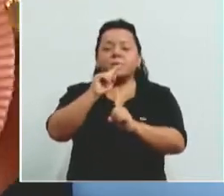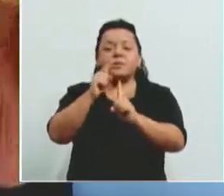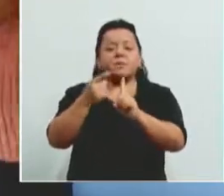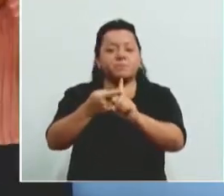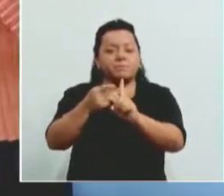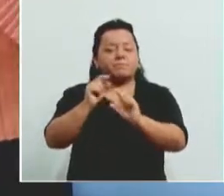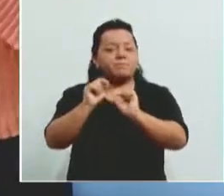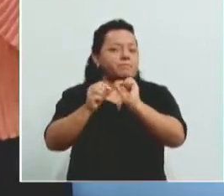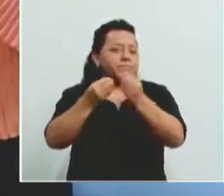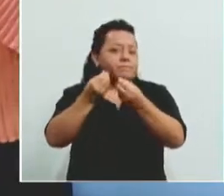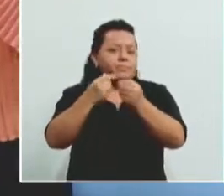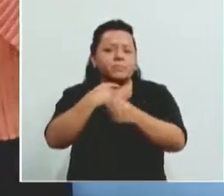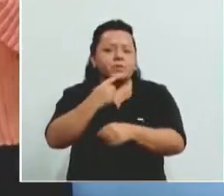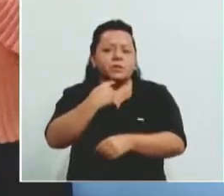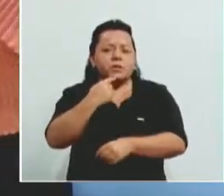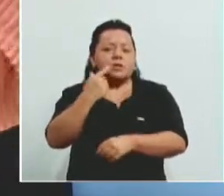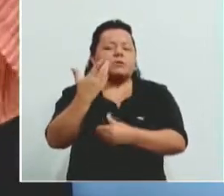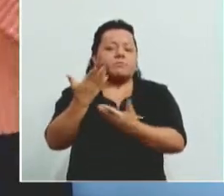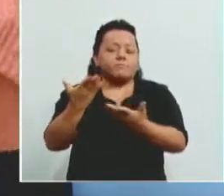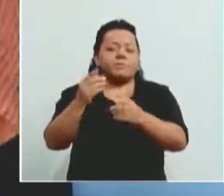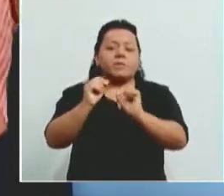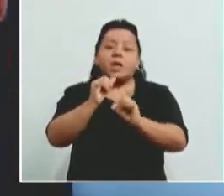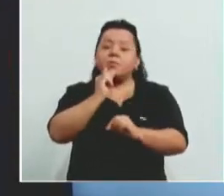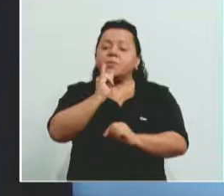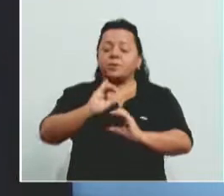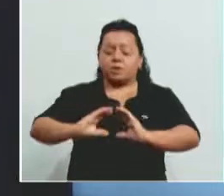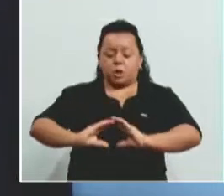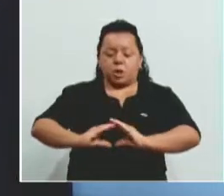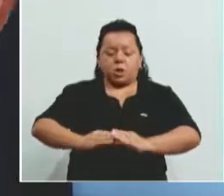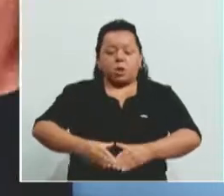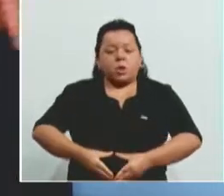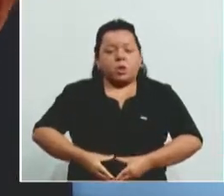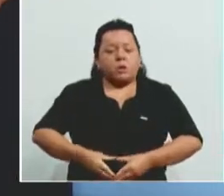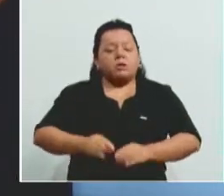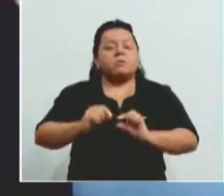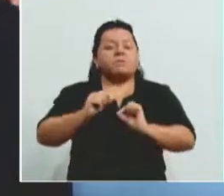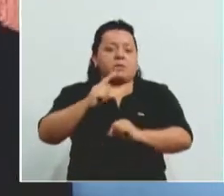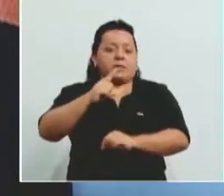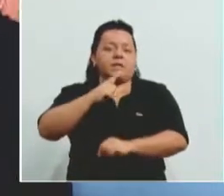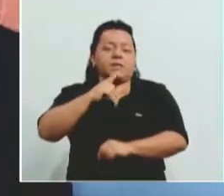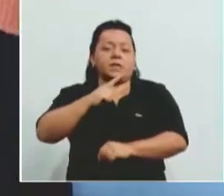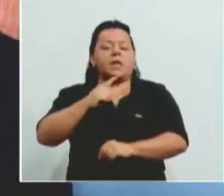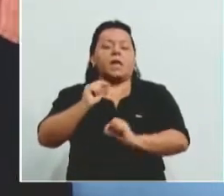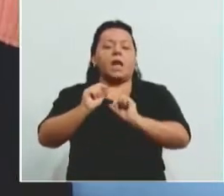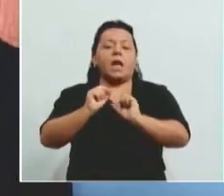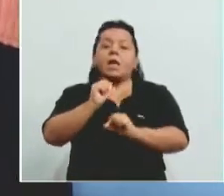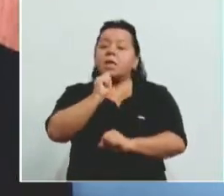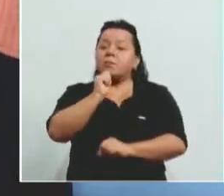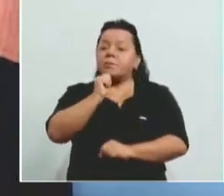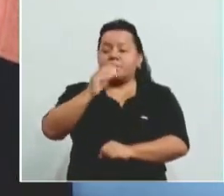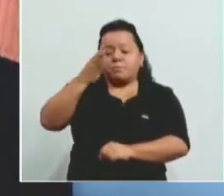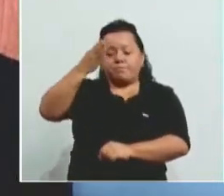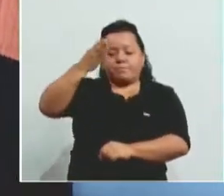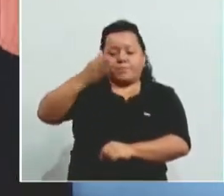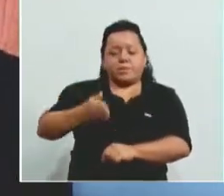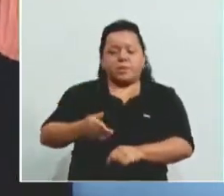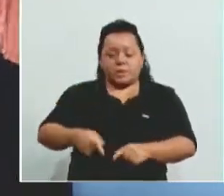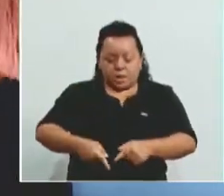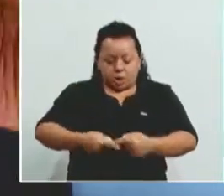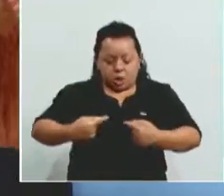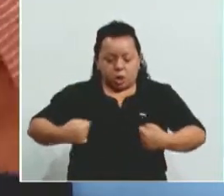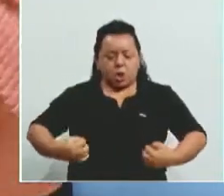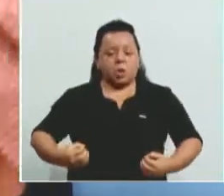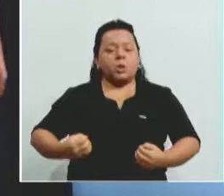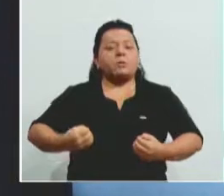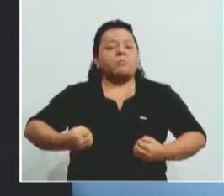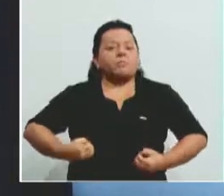infertilidade. O útero vai sofrer a menstruação retrógrada, as tubas uterinas ficam obstruídas